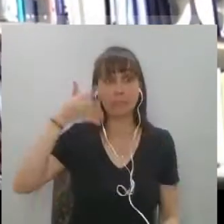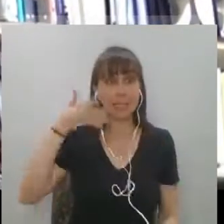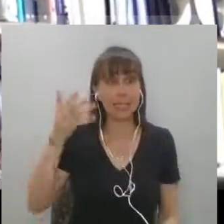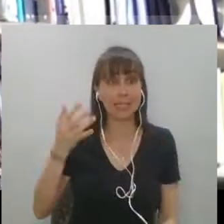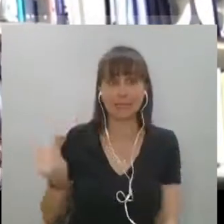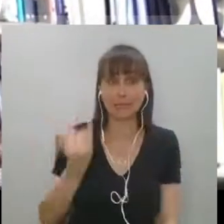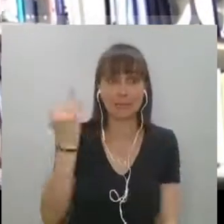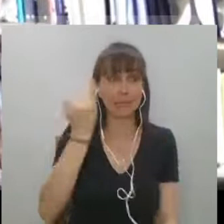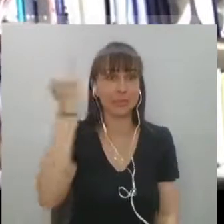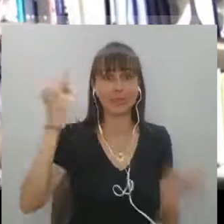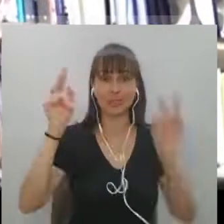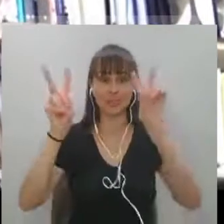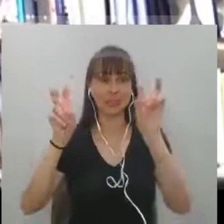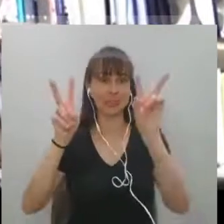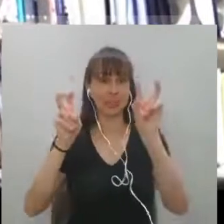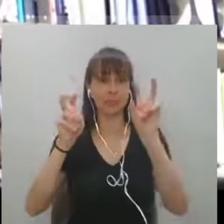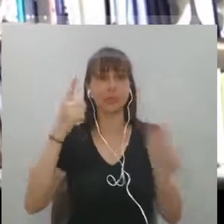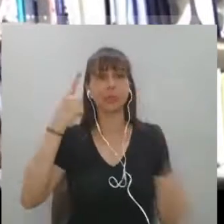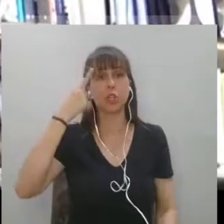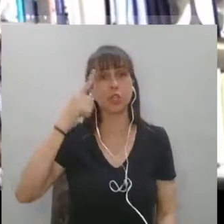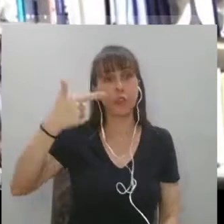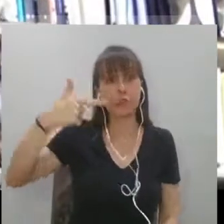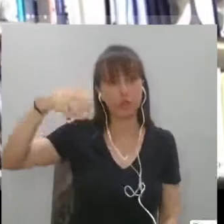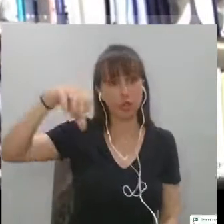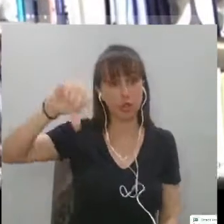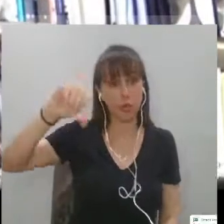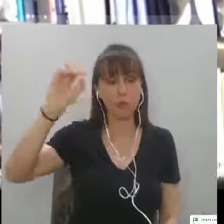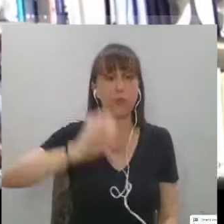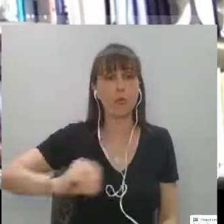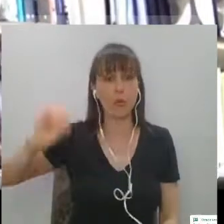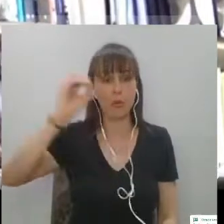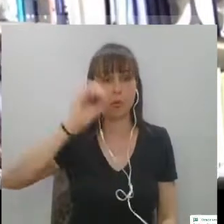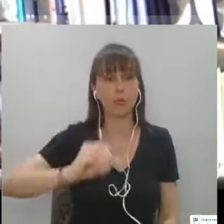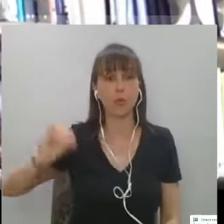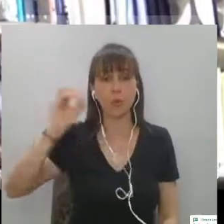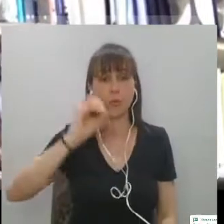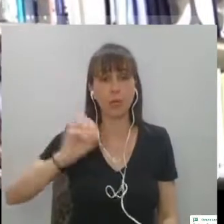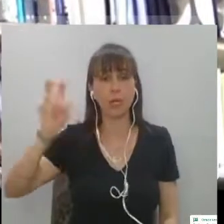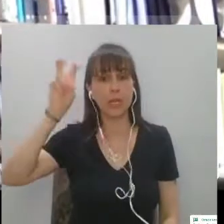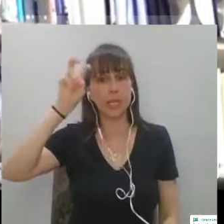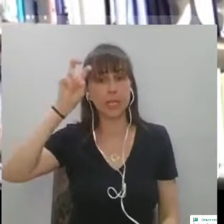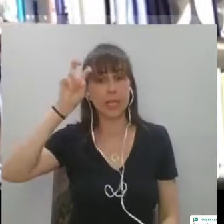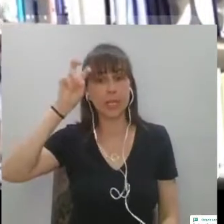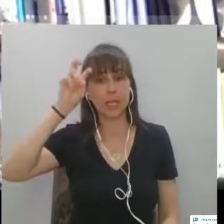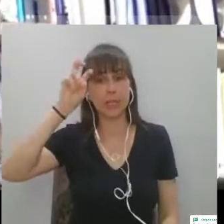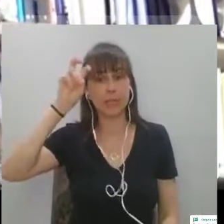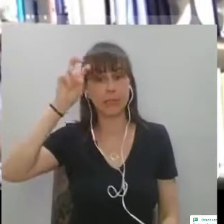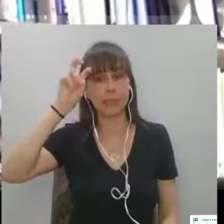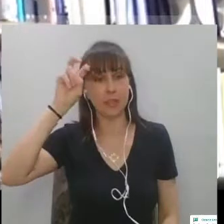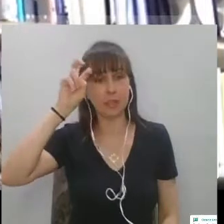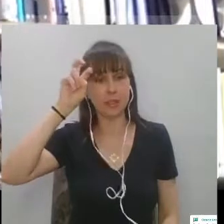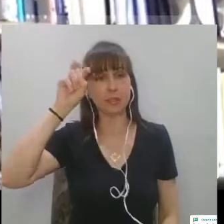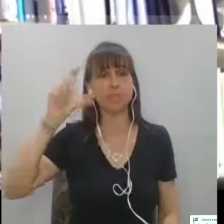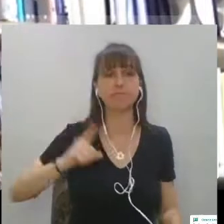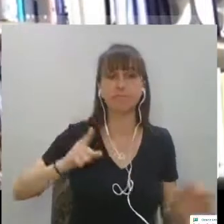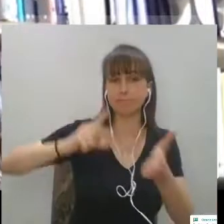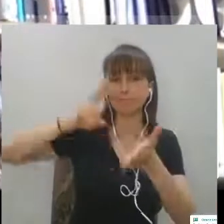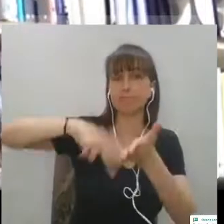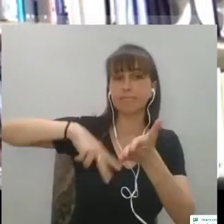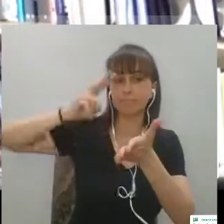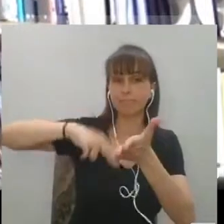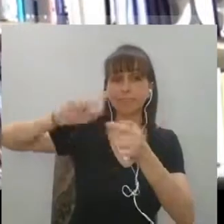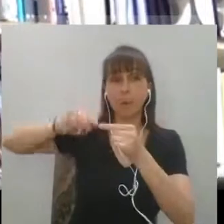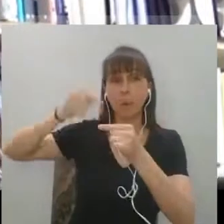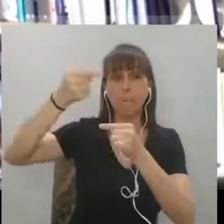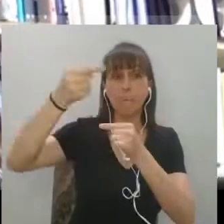importantes. No dia 29 de outubro, na quinta-feira, às 19 horas, teremos Leitura em e Pós-Pandemia,